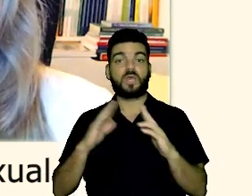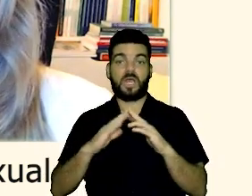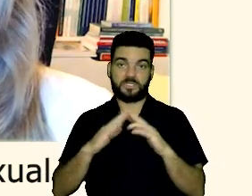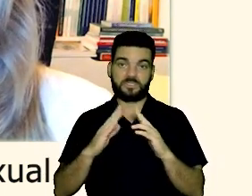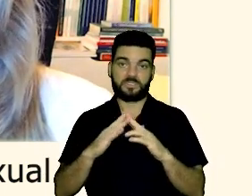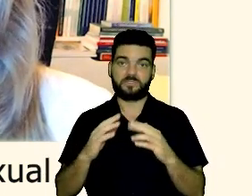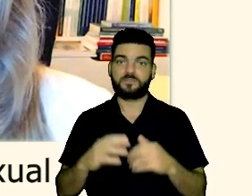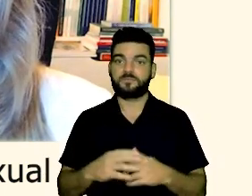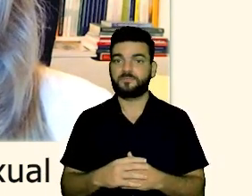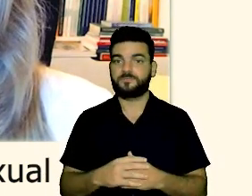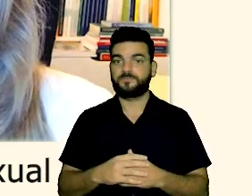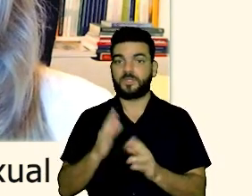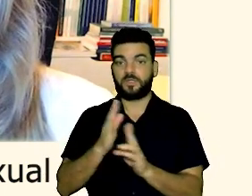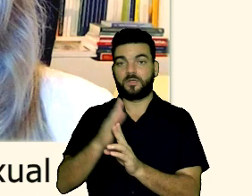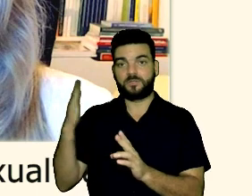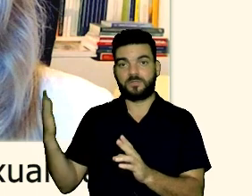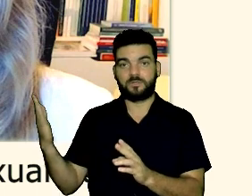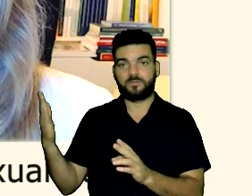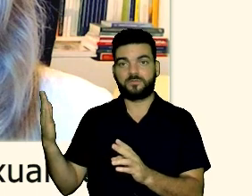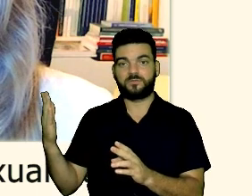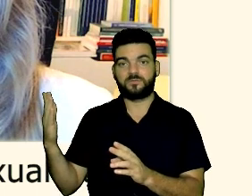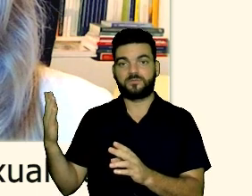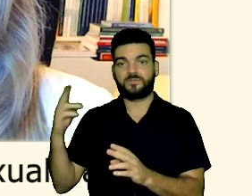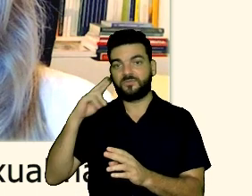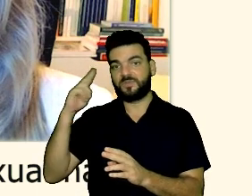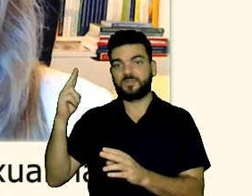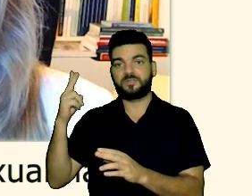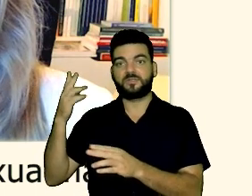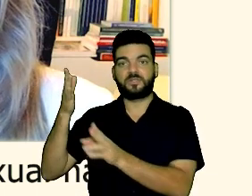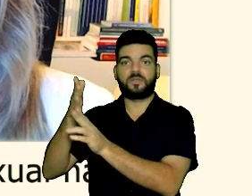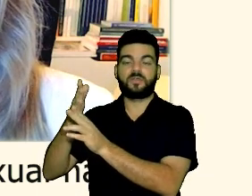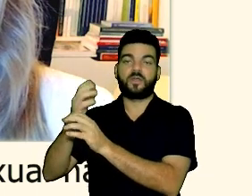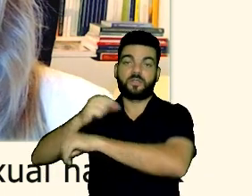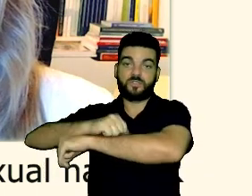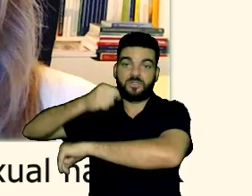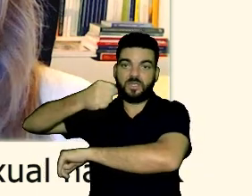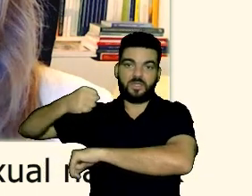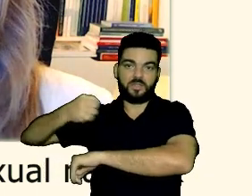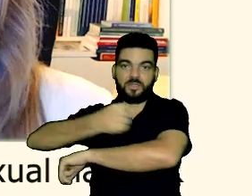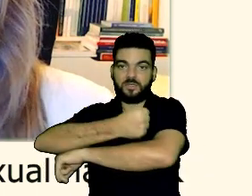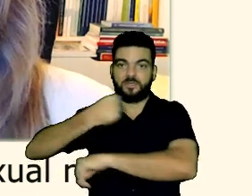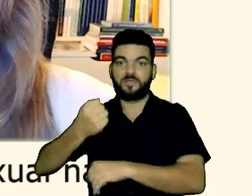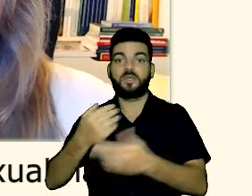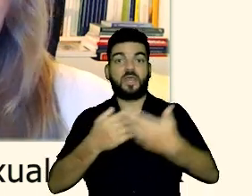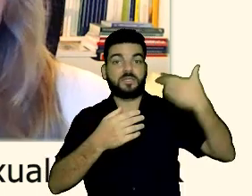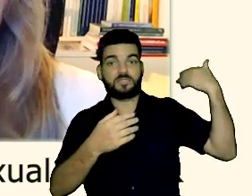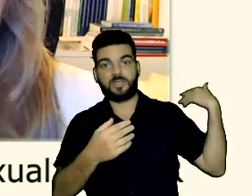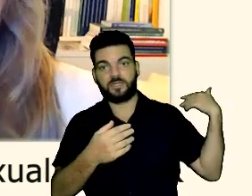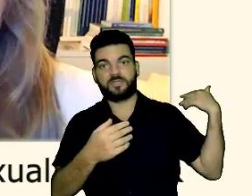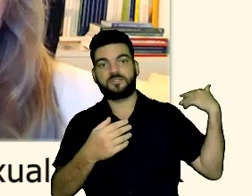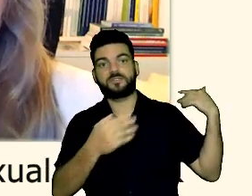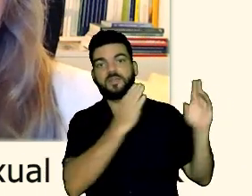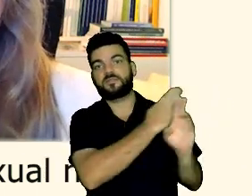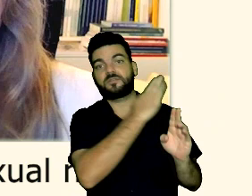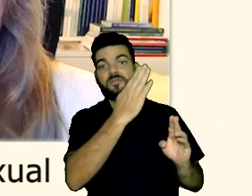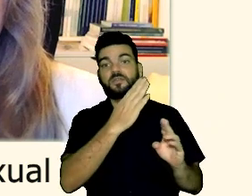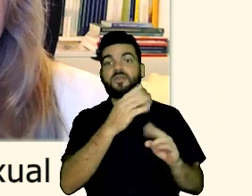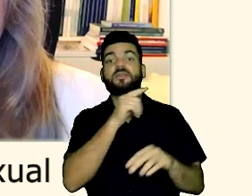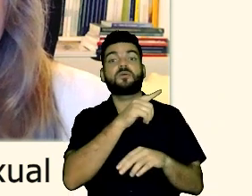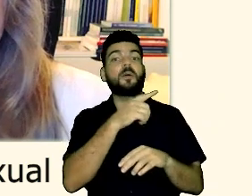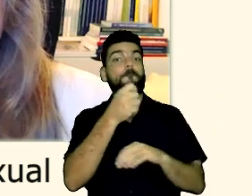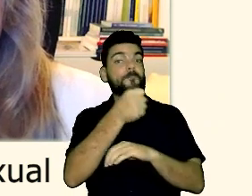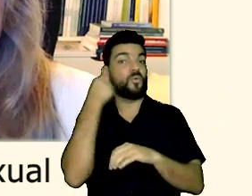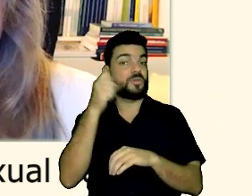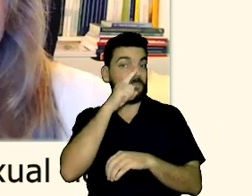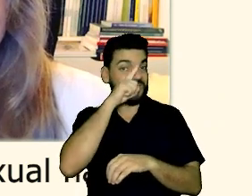cortina da janela. Ao fundo tem um estante e a porta perigosa que está ali no fundo. Então, se alguma criança entrar correndo, já